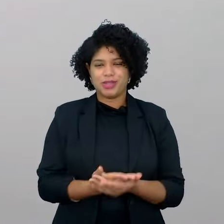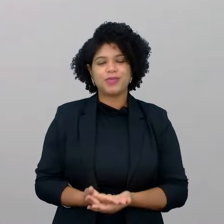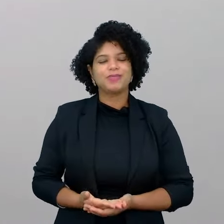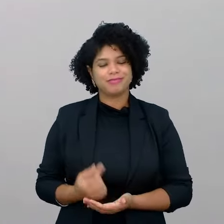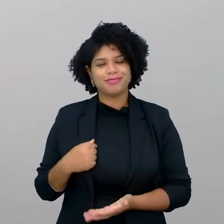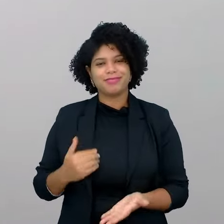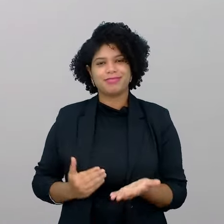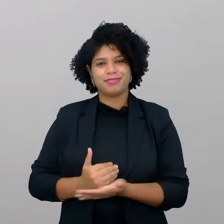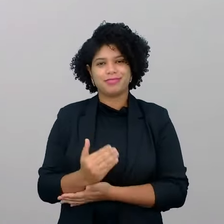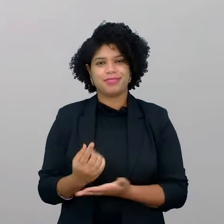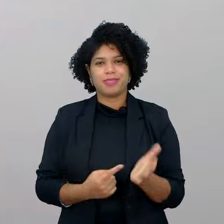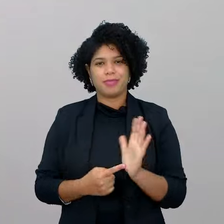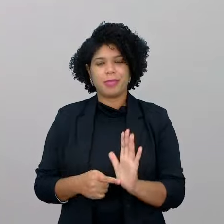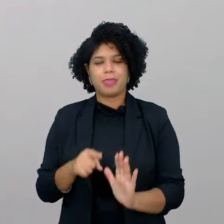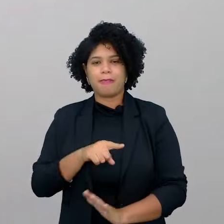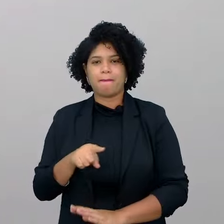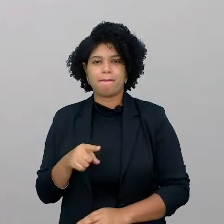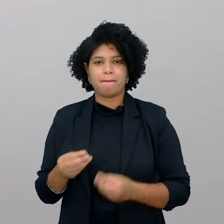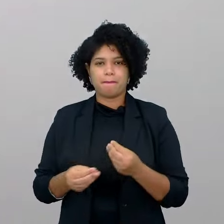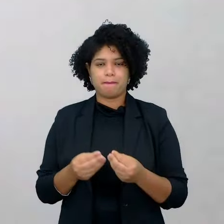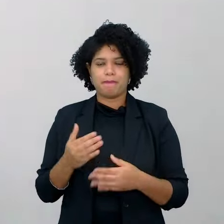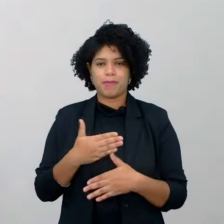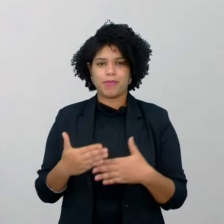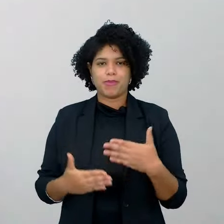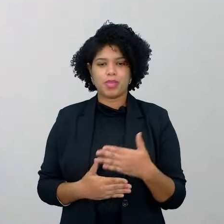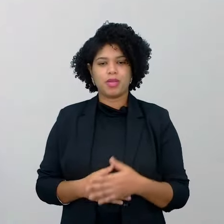aqui projetando os meus slides para vocês.